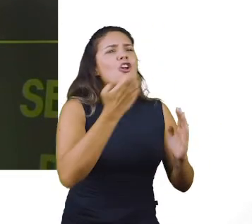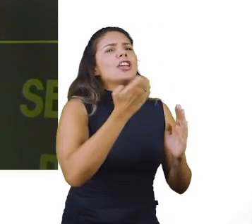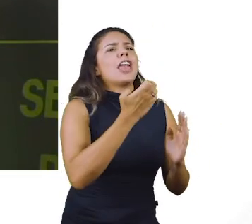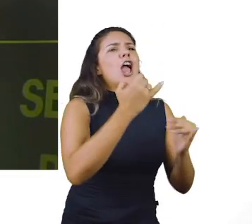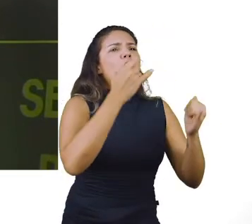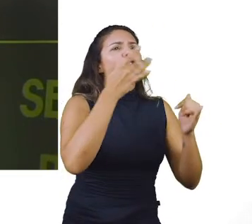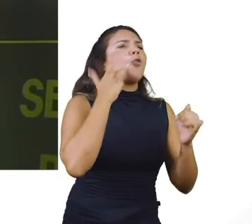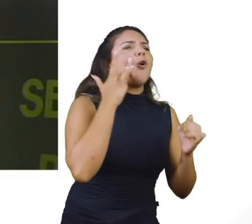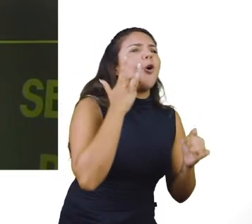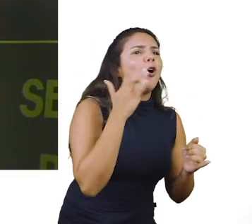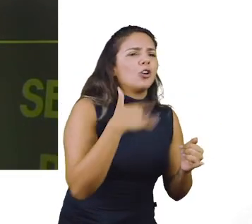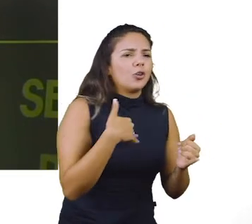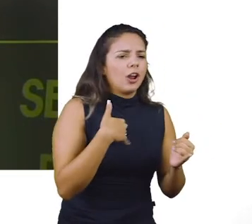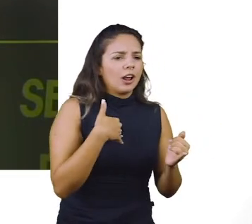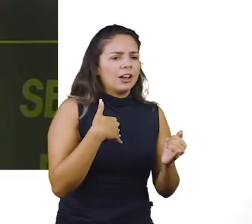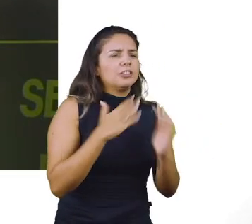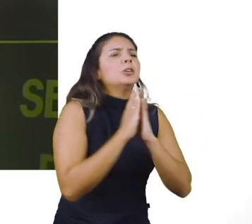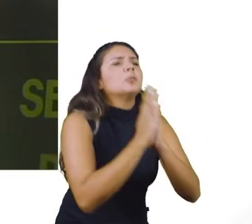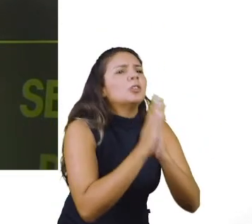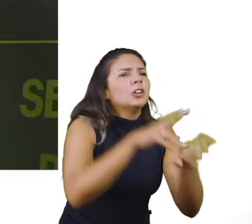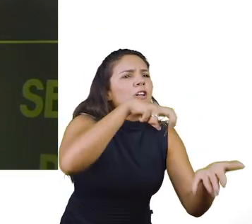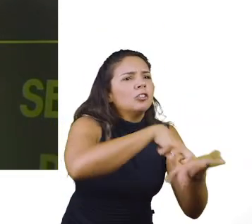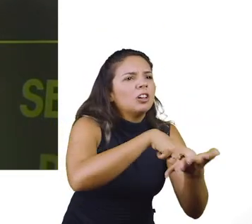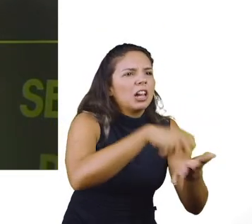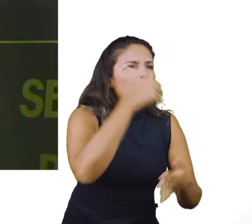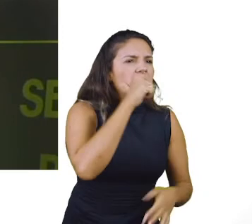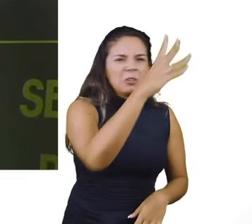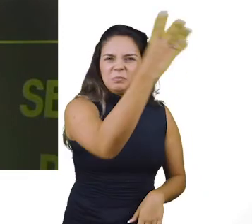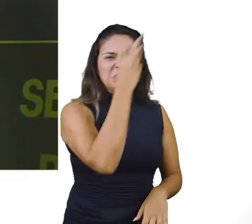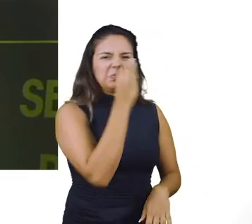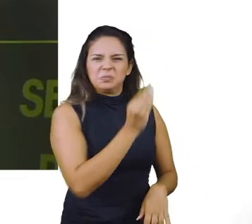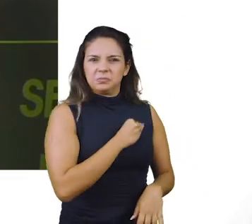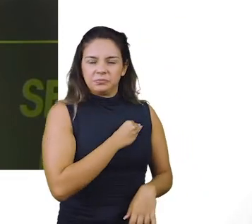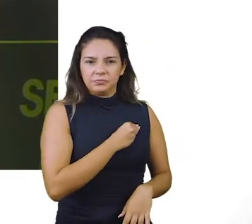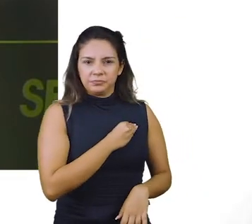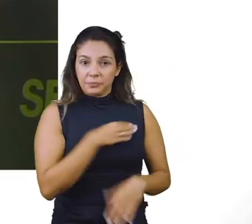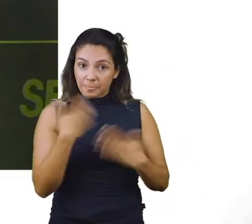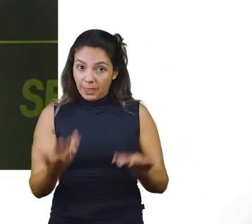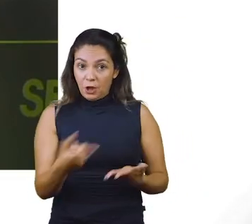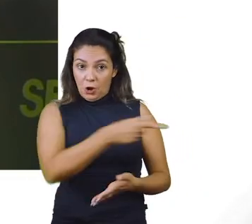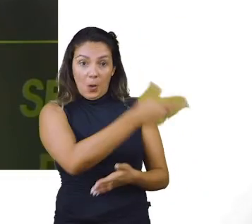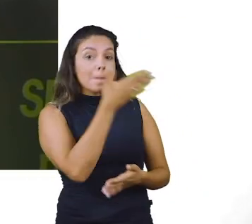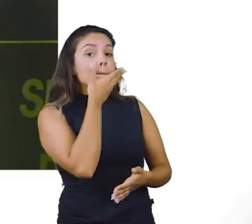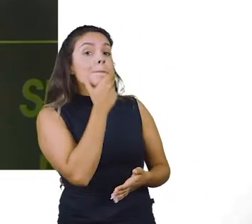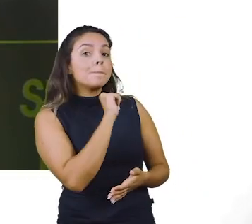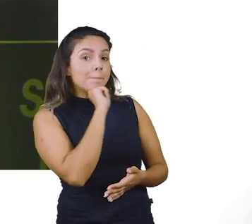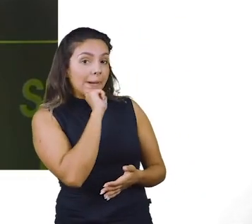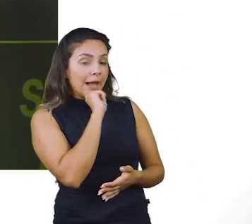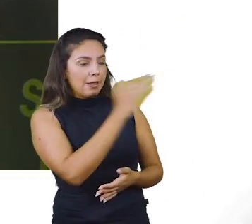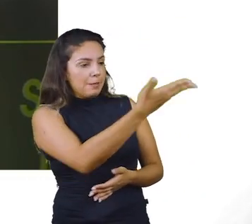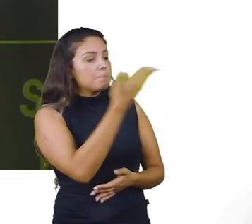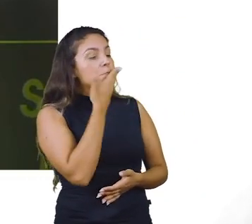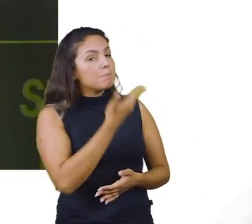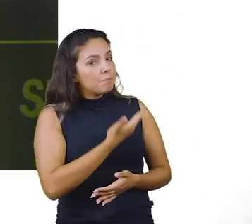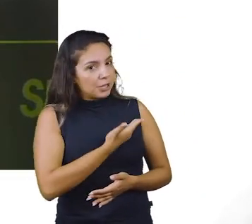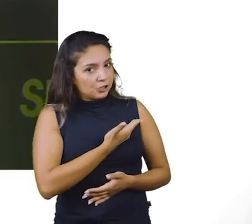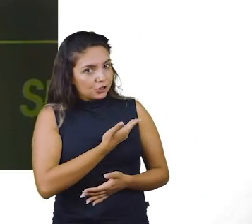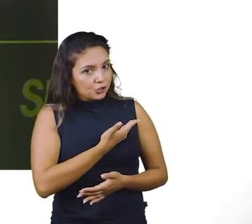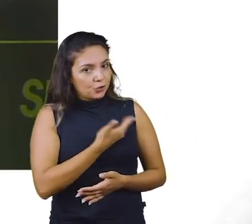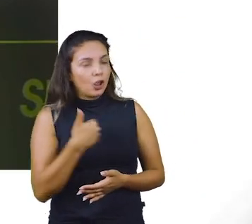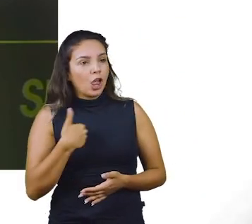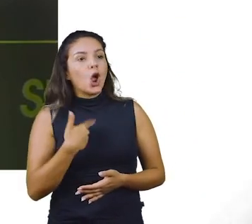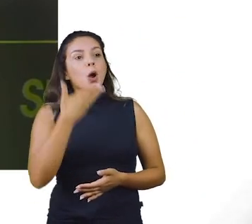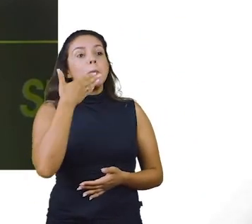sobejo, lamberia seu sapato, mas a dona nem ligou. Então vosso pai, irado, me pediu que ele pedisse a essa dona